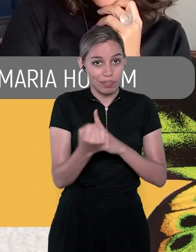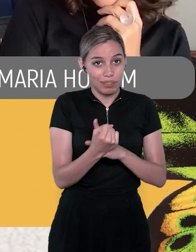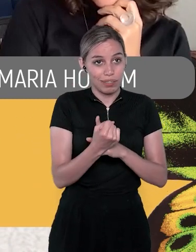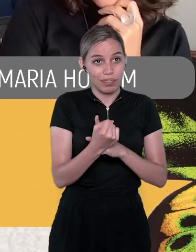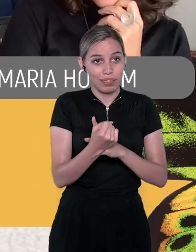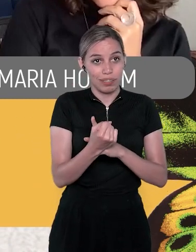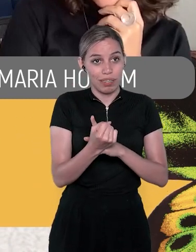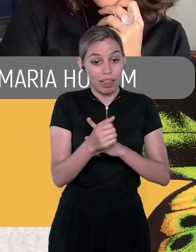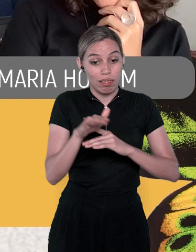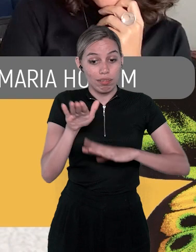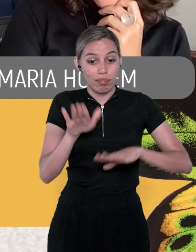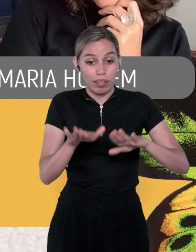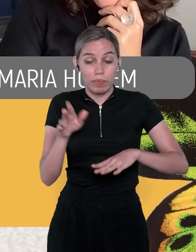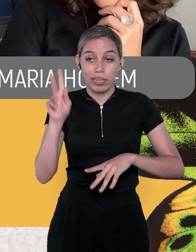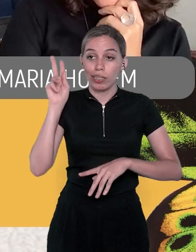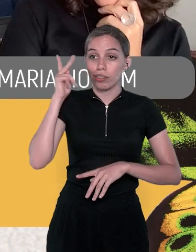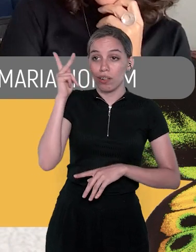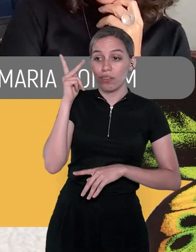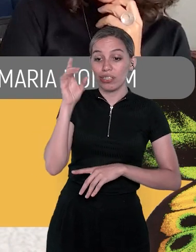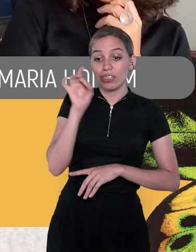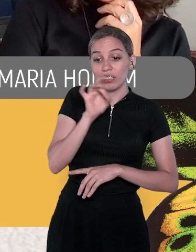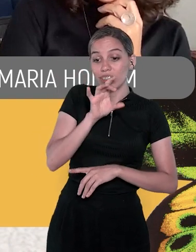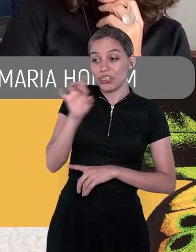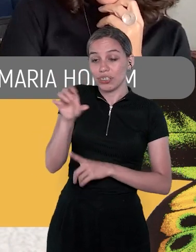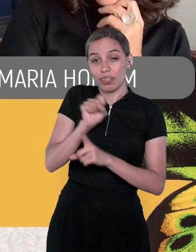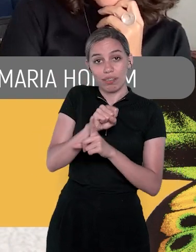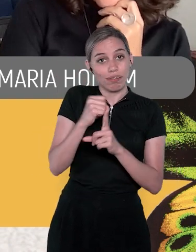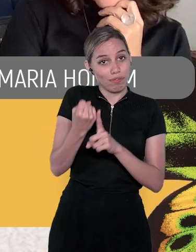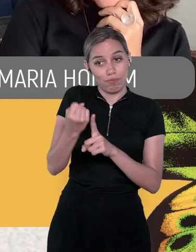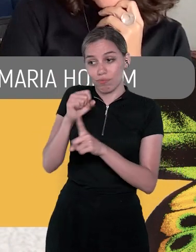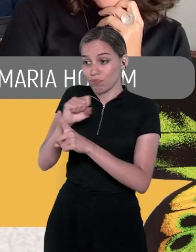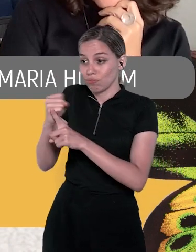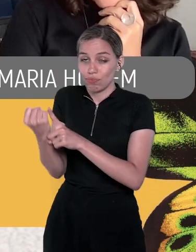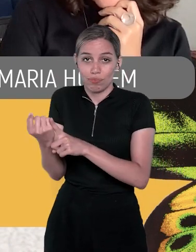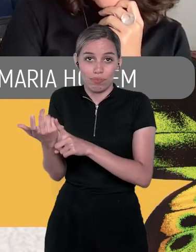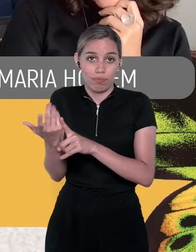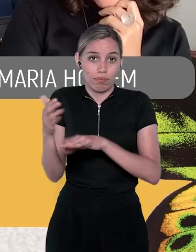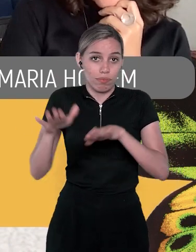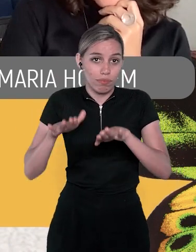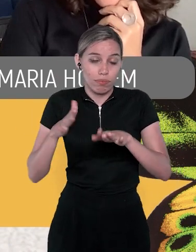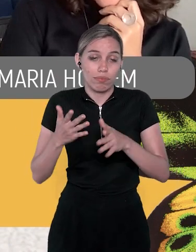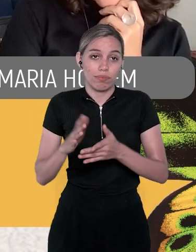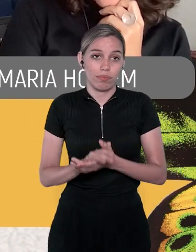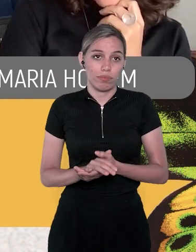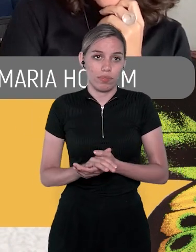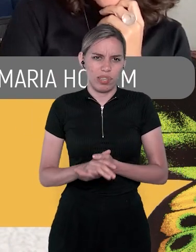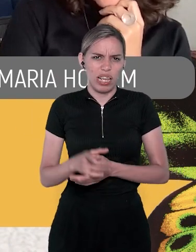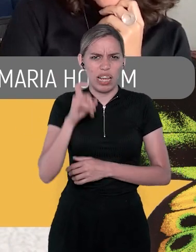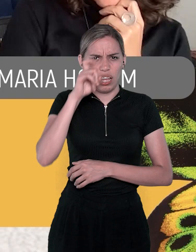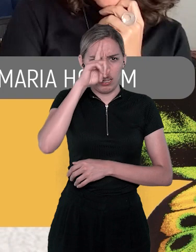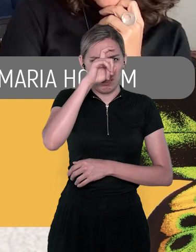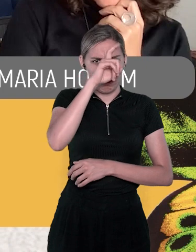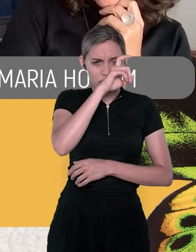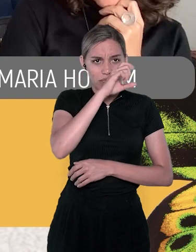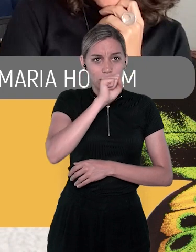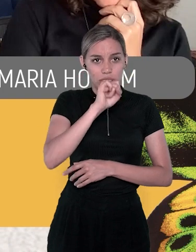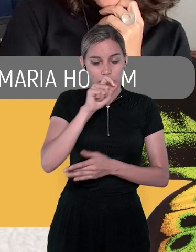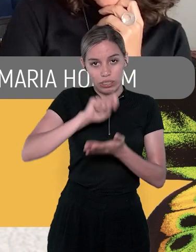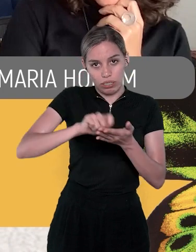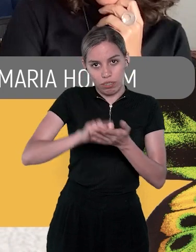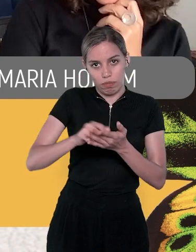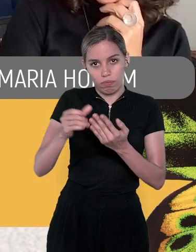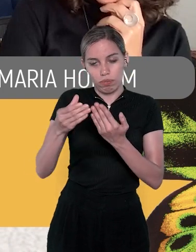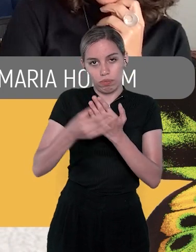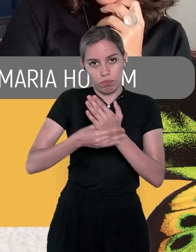por causa da história específica de cada sociedade. Né? Isso é muito difícil de você... Quer dizer, se